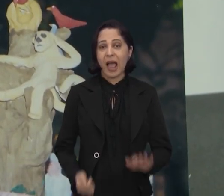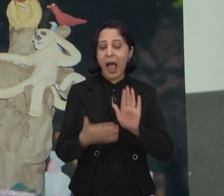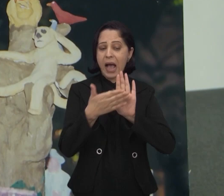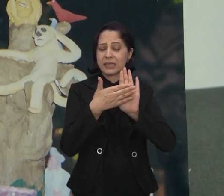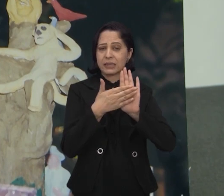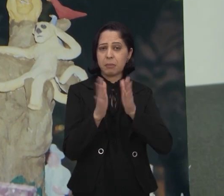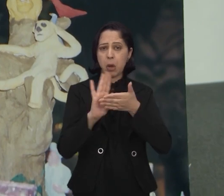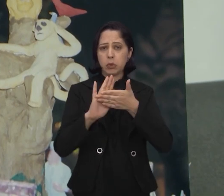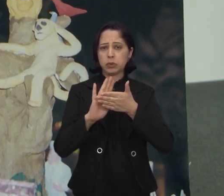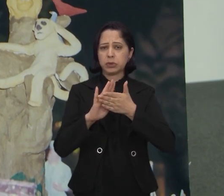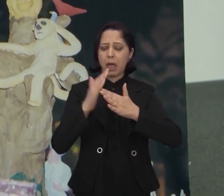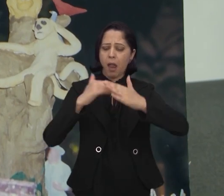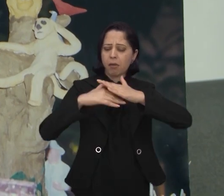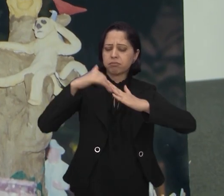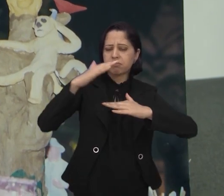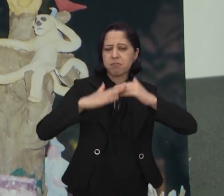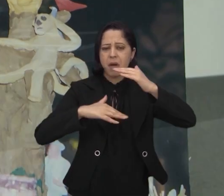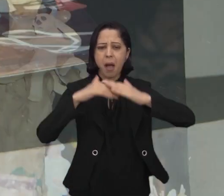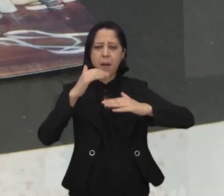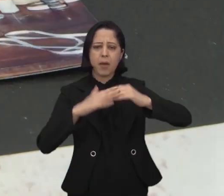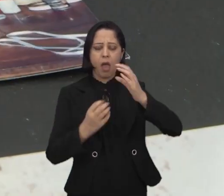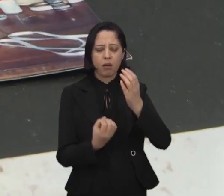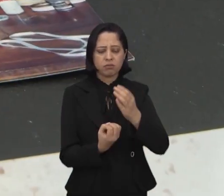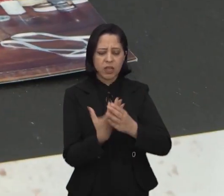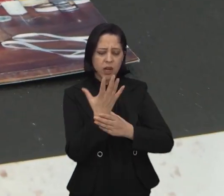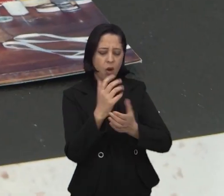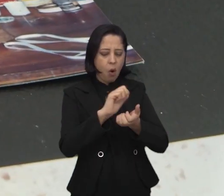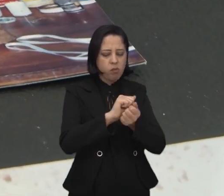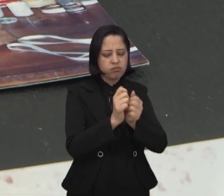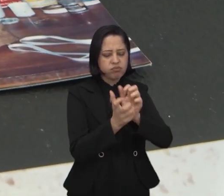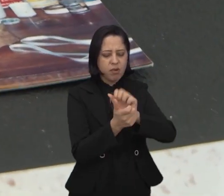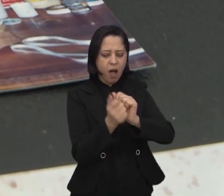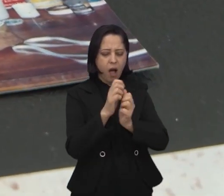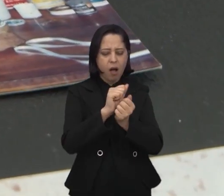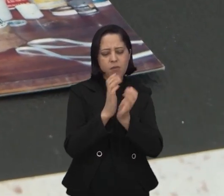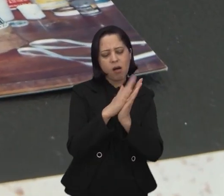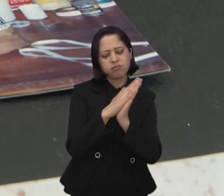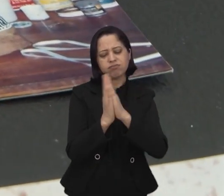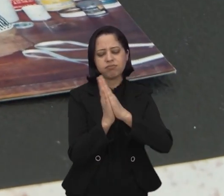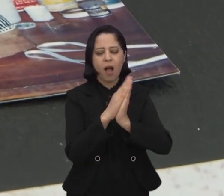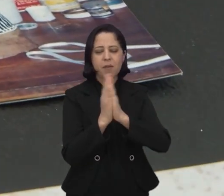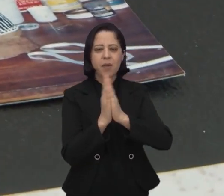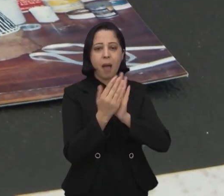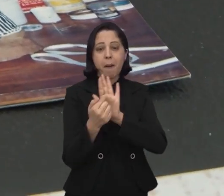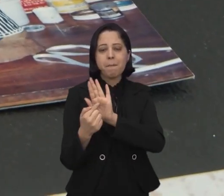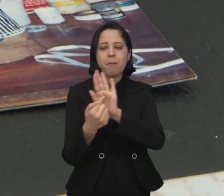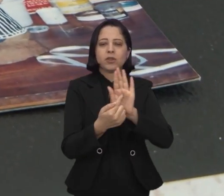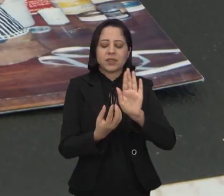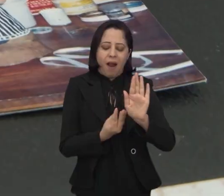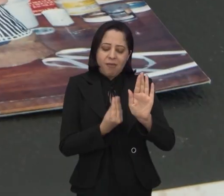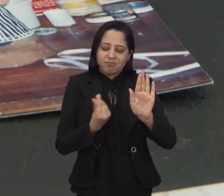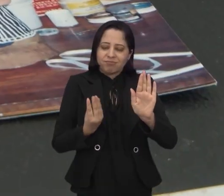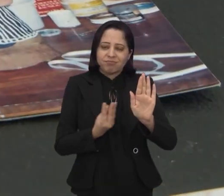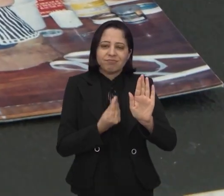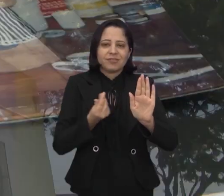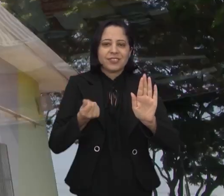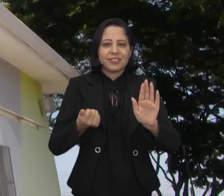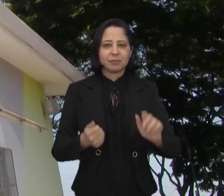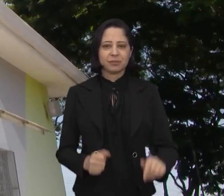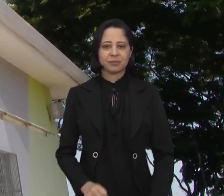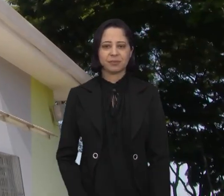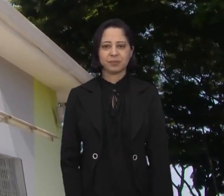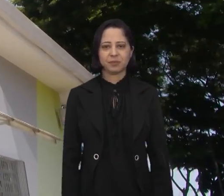Das mãos habilidosas de Lili Figureira, nasceram peças de quem soube com sensibilidade retratar o cotidiano.